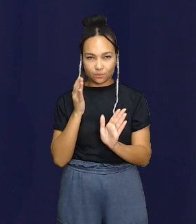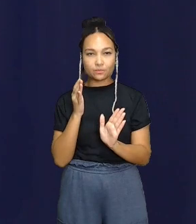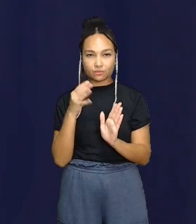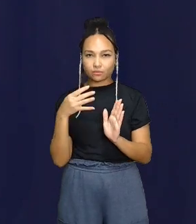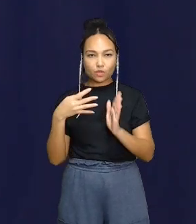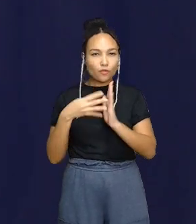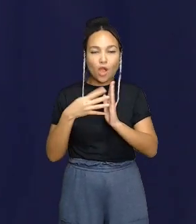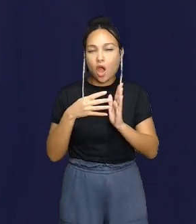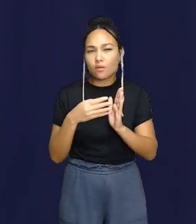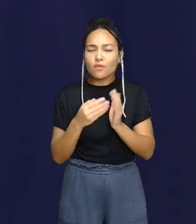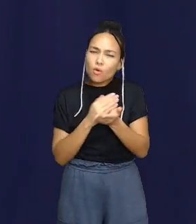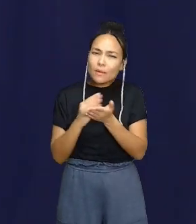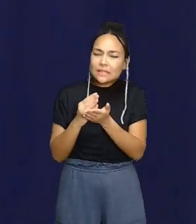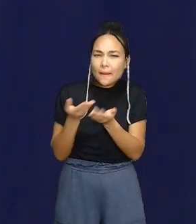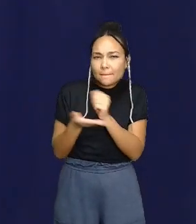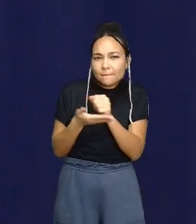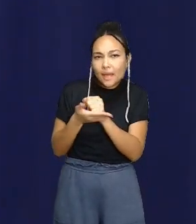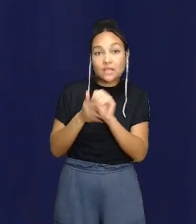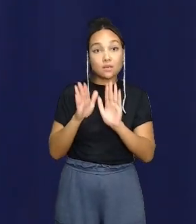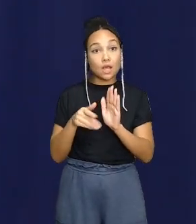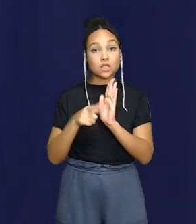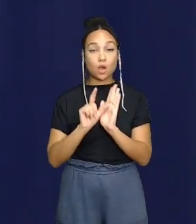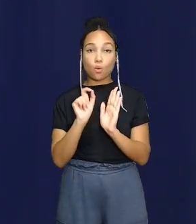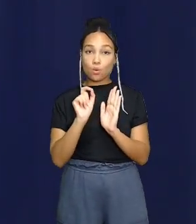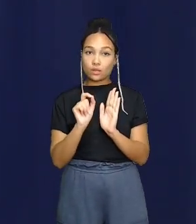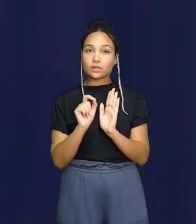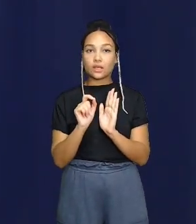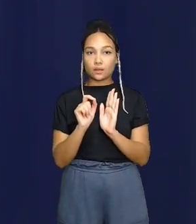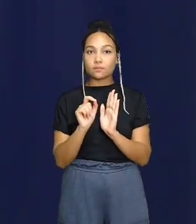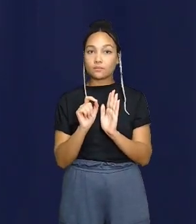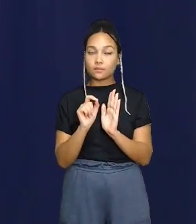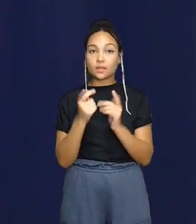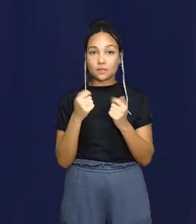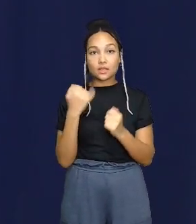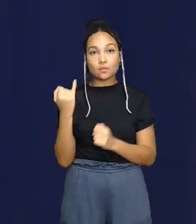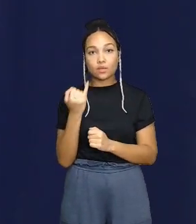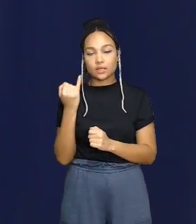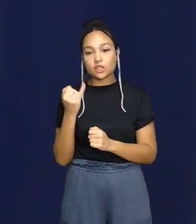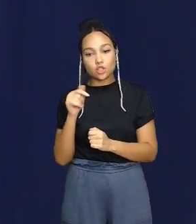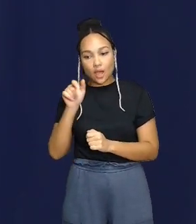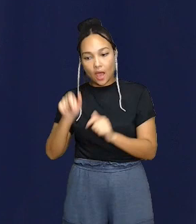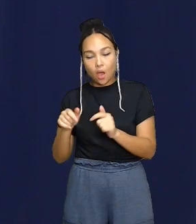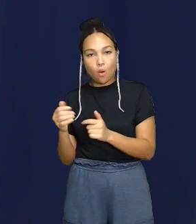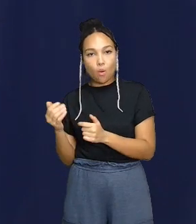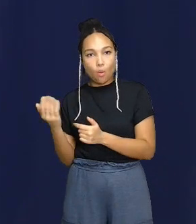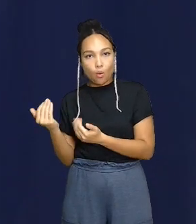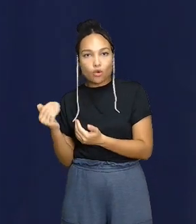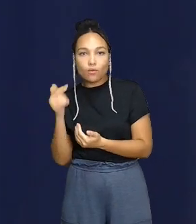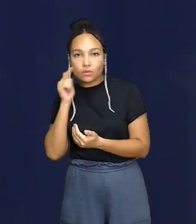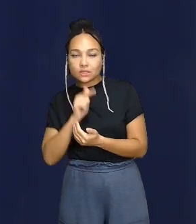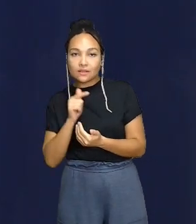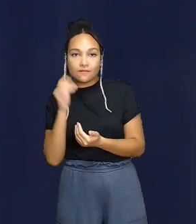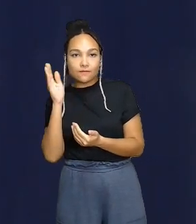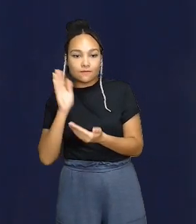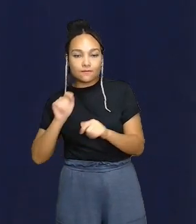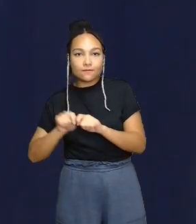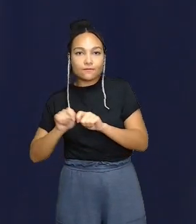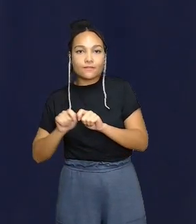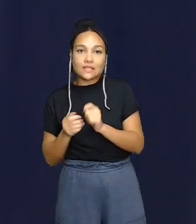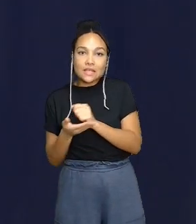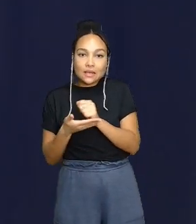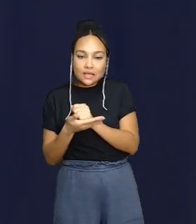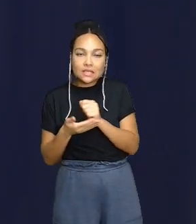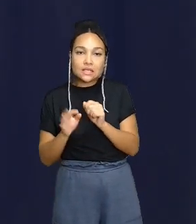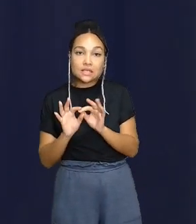pequeno, mas primeiro deixa eu sentir que eu consegui fazer uma análise no Google Forms e agora eu posso ir para outro. E aí eu posso começar a aumentar